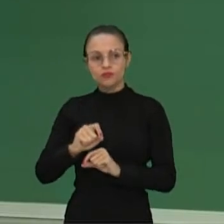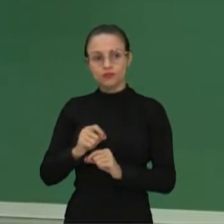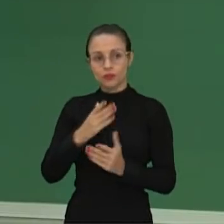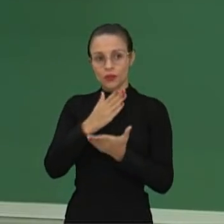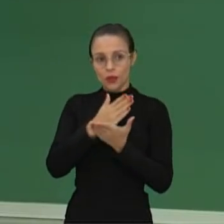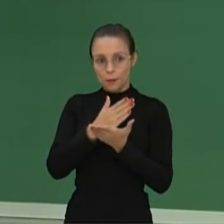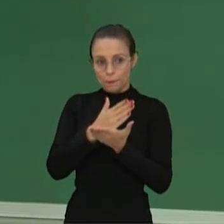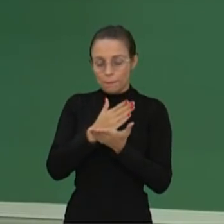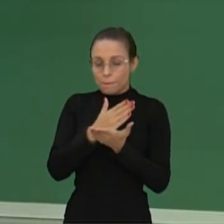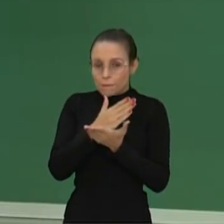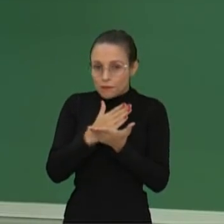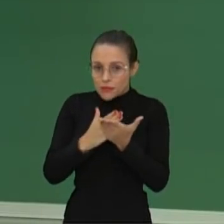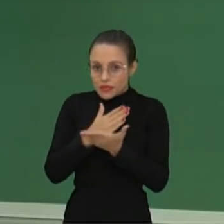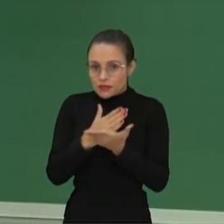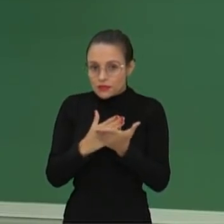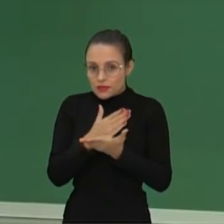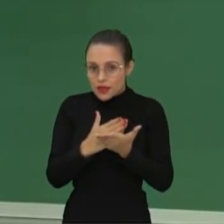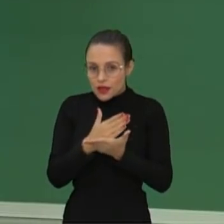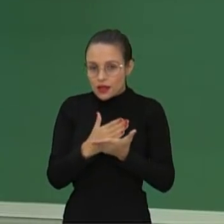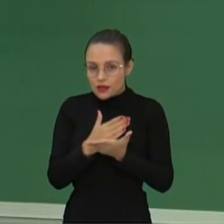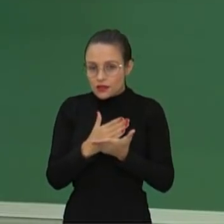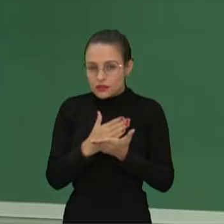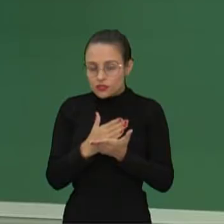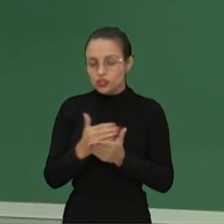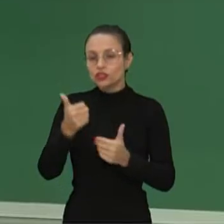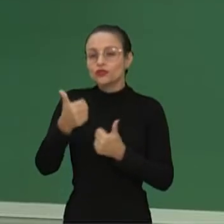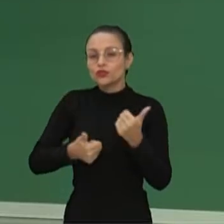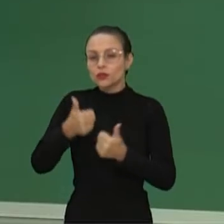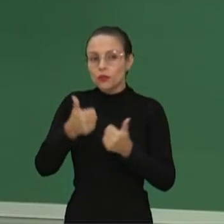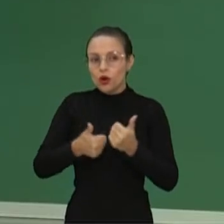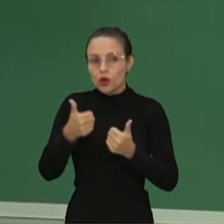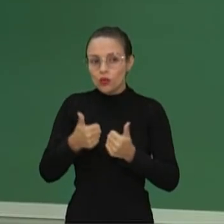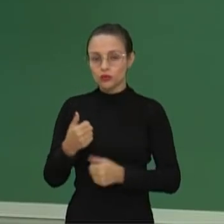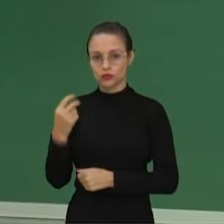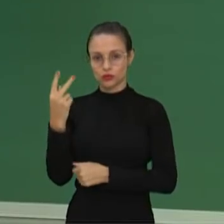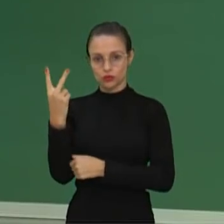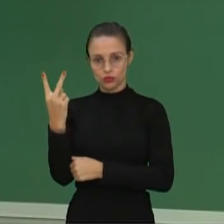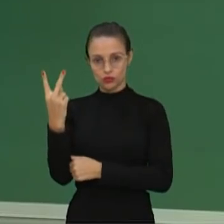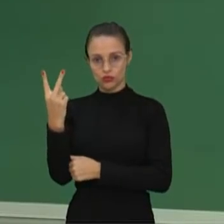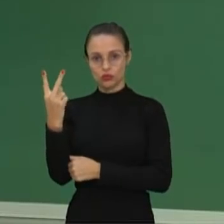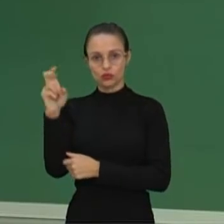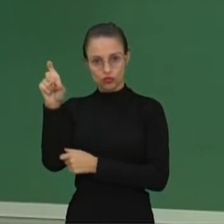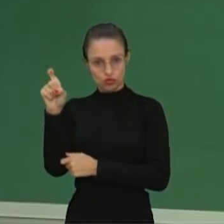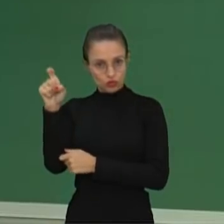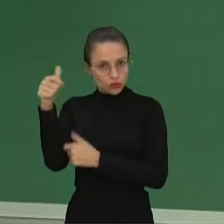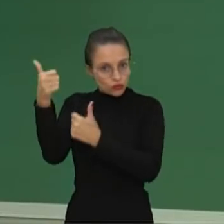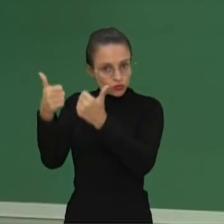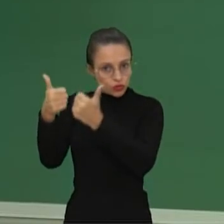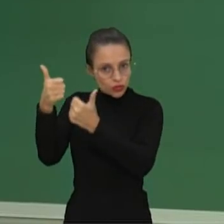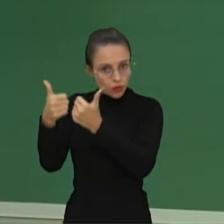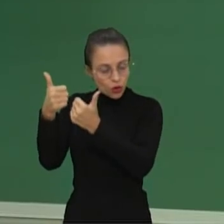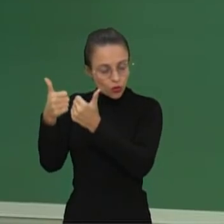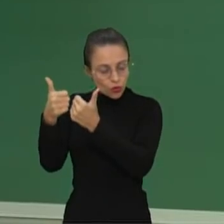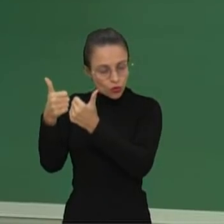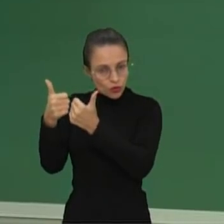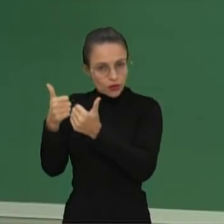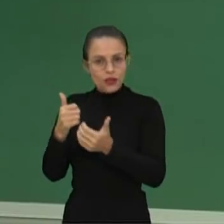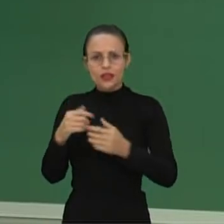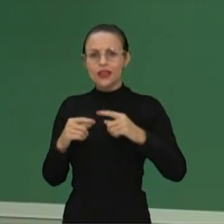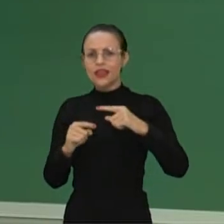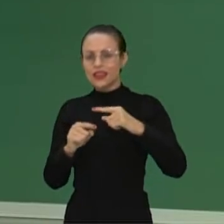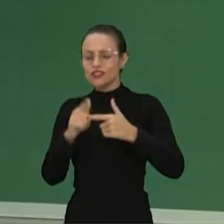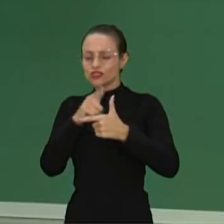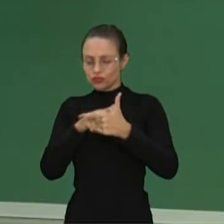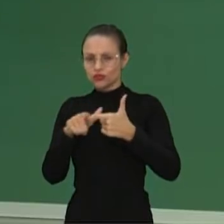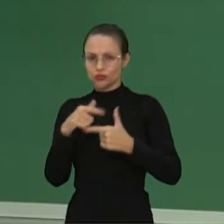de futebol. Qual que é a metade da modalidade de futebol? Futebol é 2x, a metade é divididos